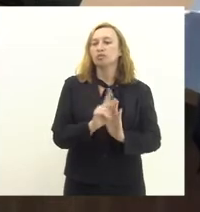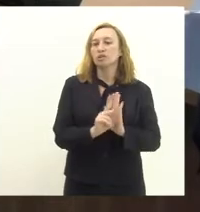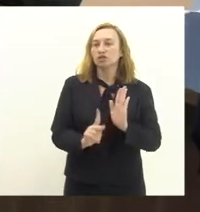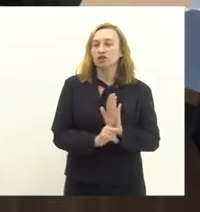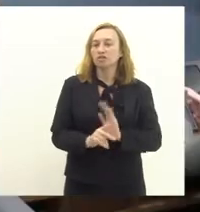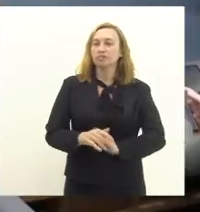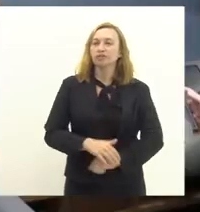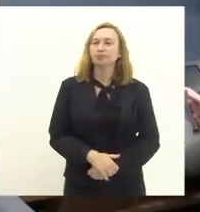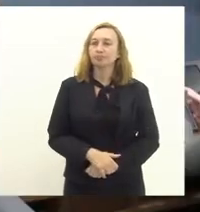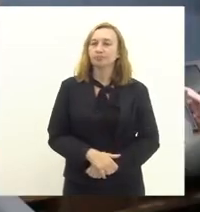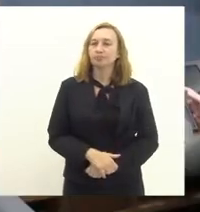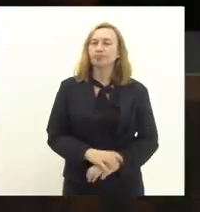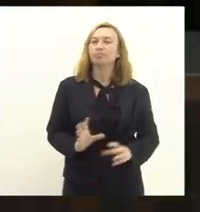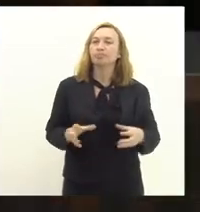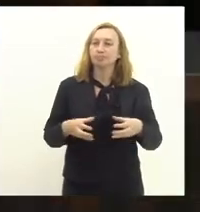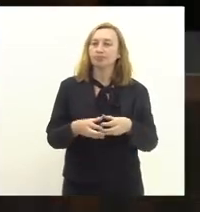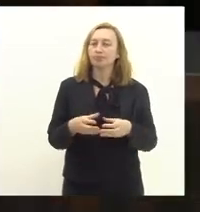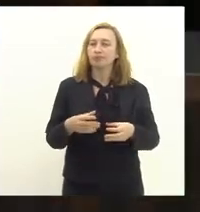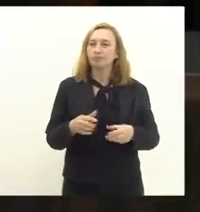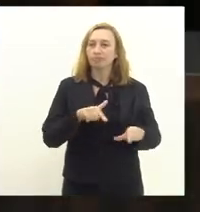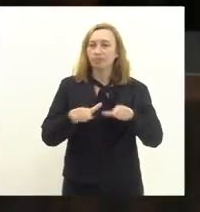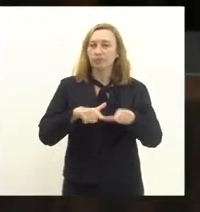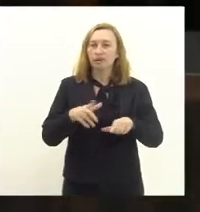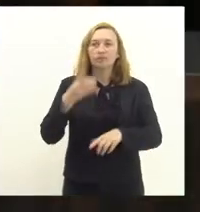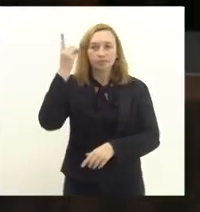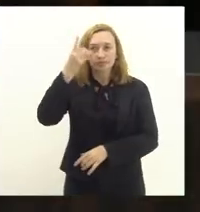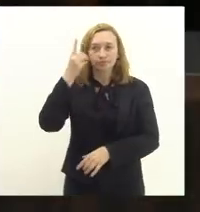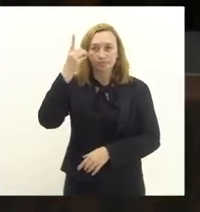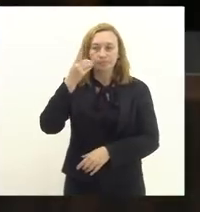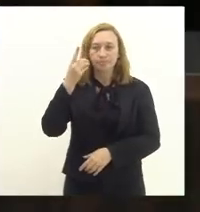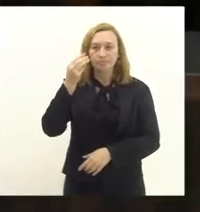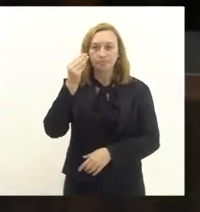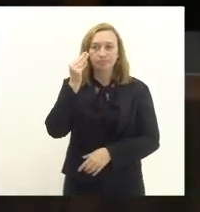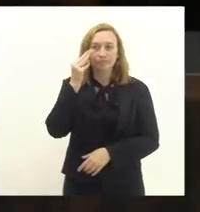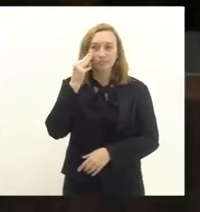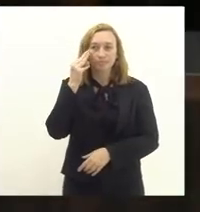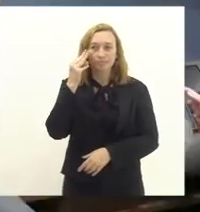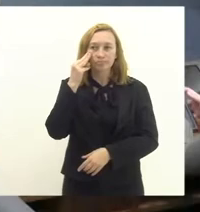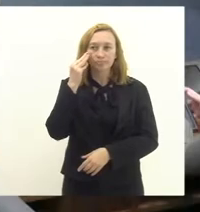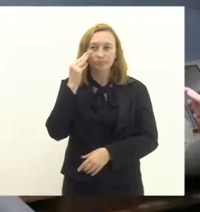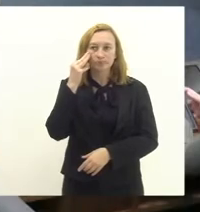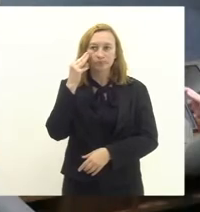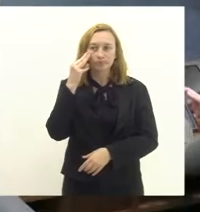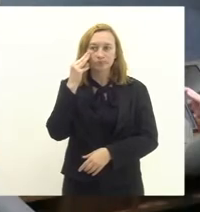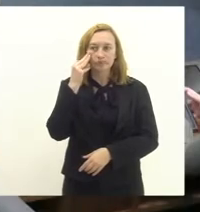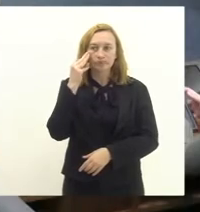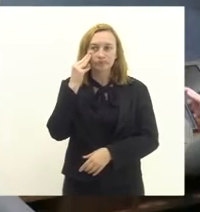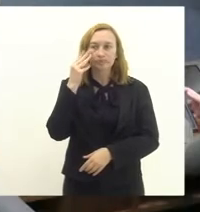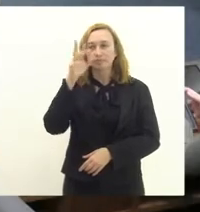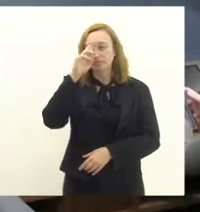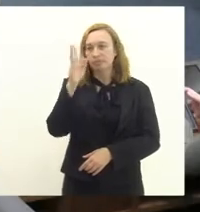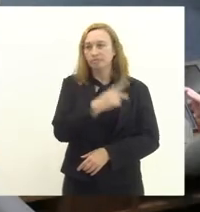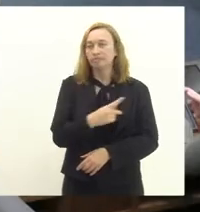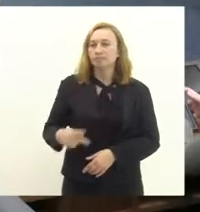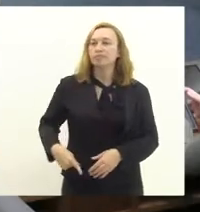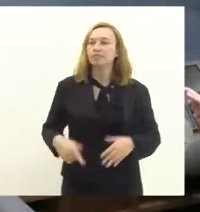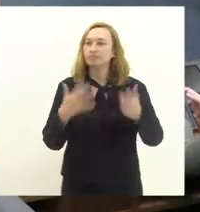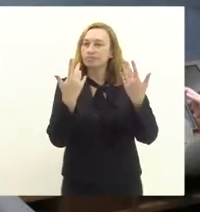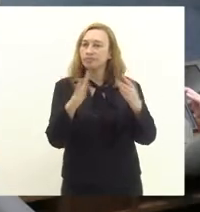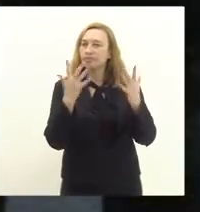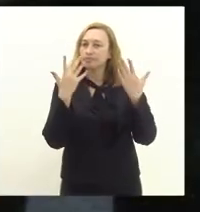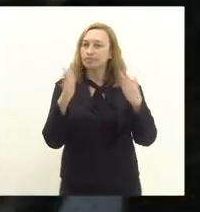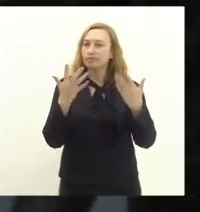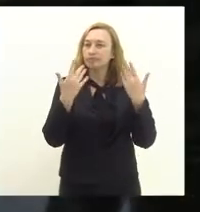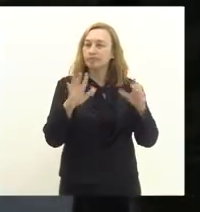parecer. Pela Comissão de Trabalho, deputada Mônica Francisco. Presidente, parabenizar a Vossa